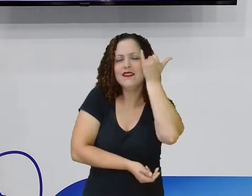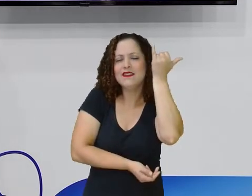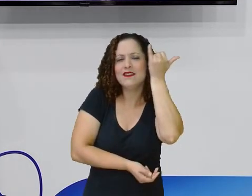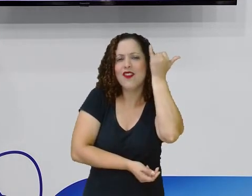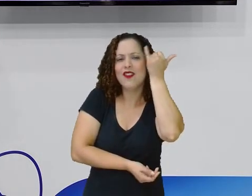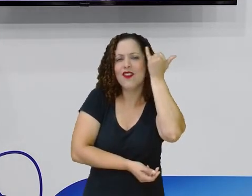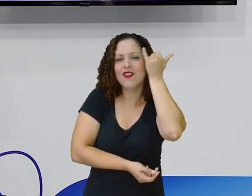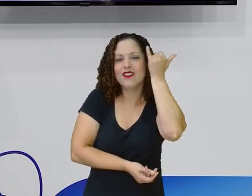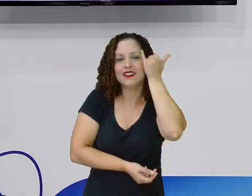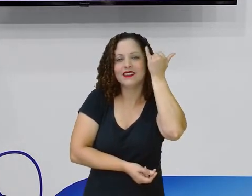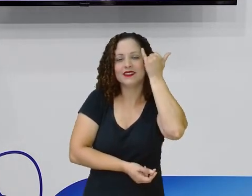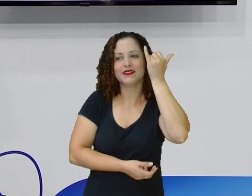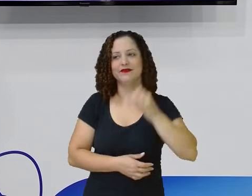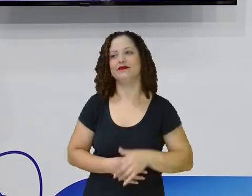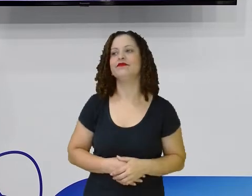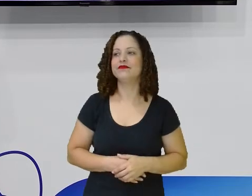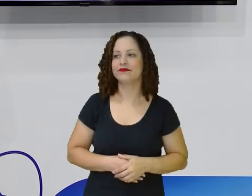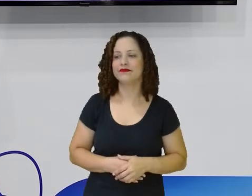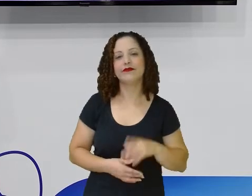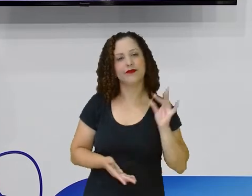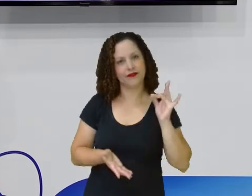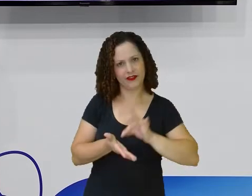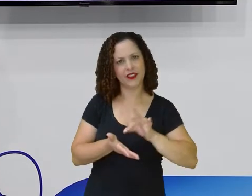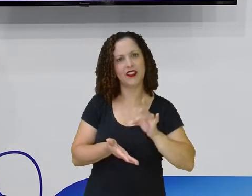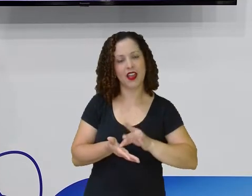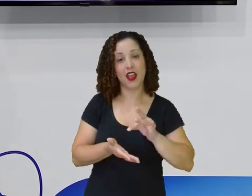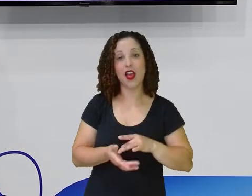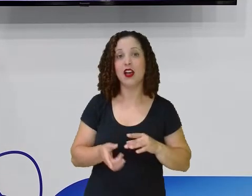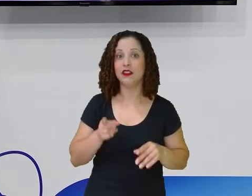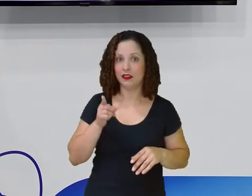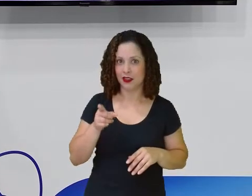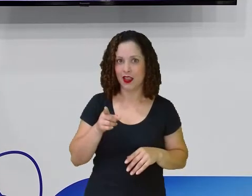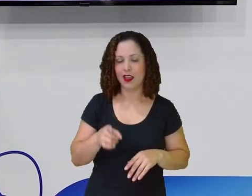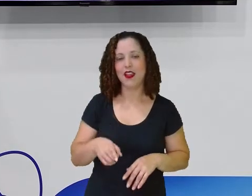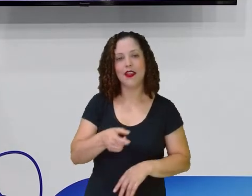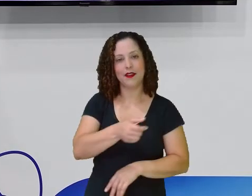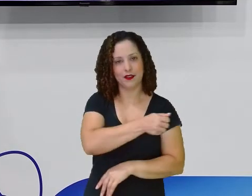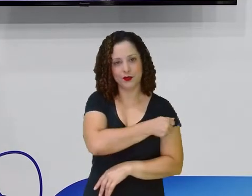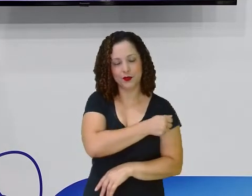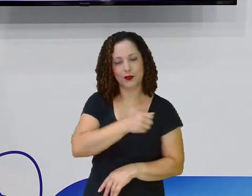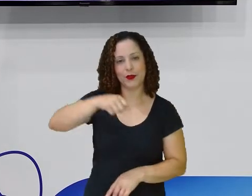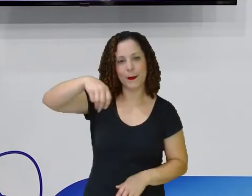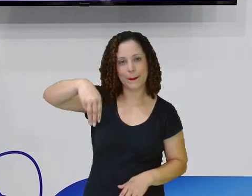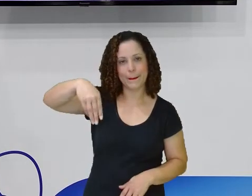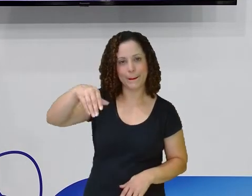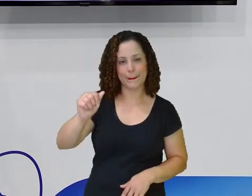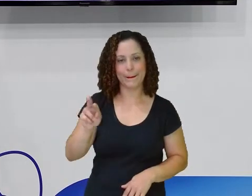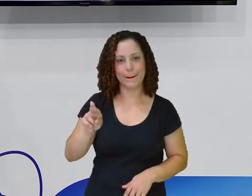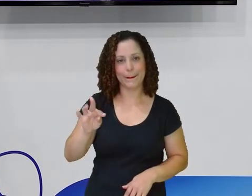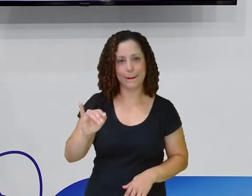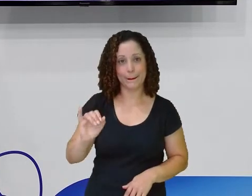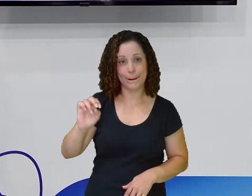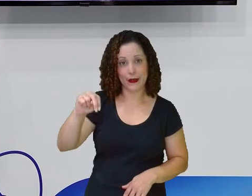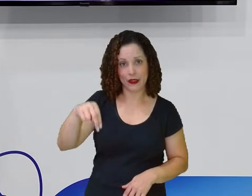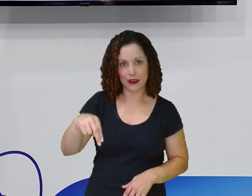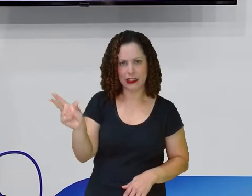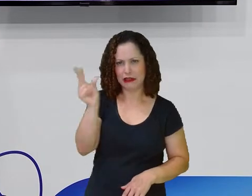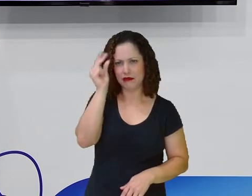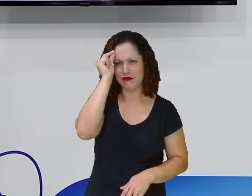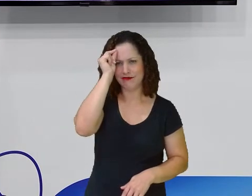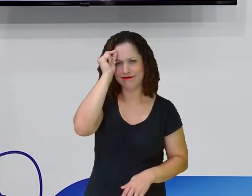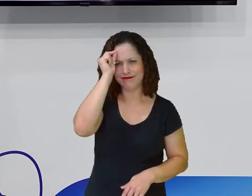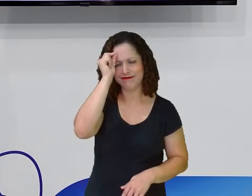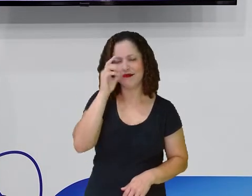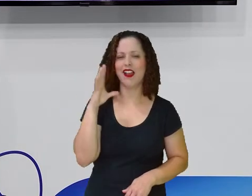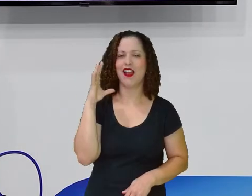quinto ano, como o Martim ele foi feliz, como ele estava atento aos detalhes do texto. Eu li apenas uma vez e ele já pegou